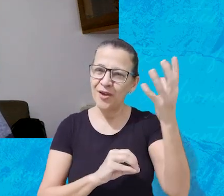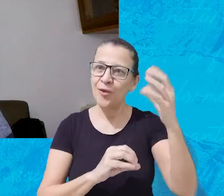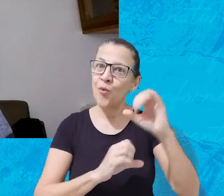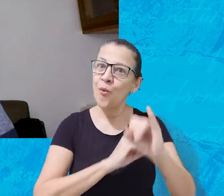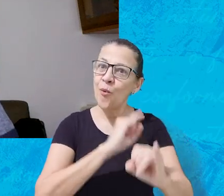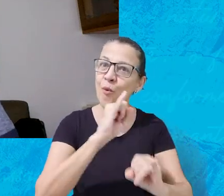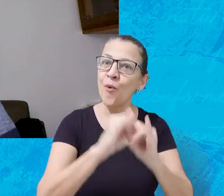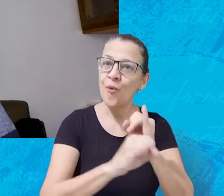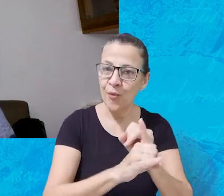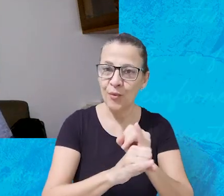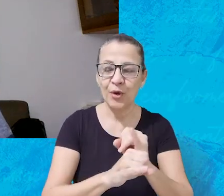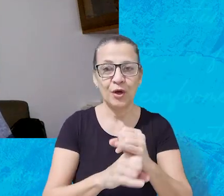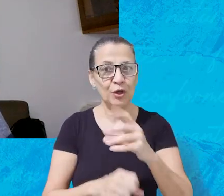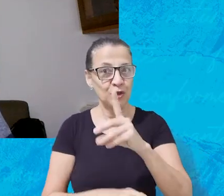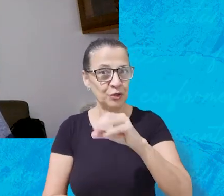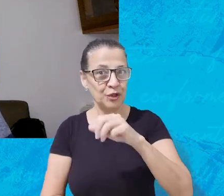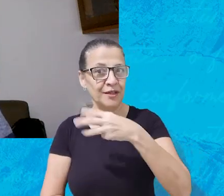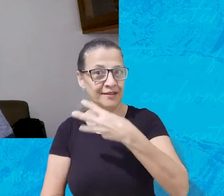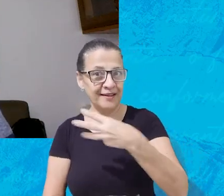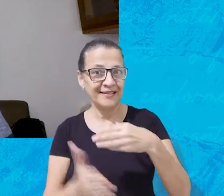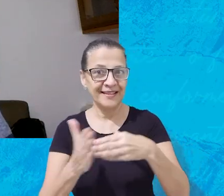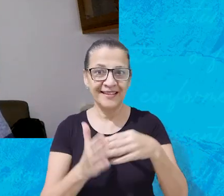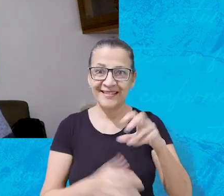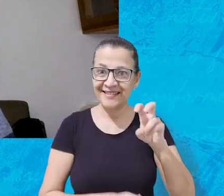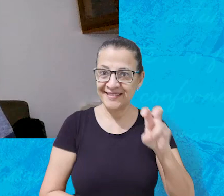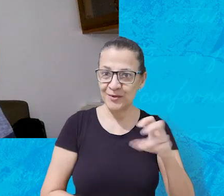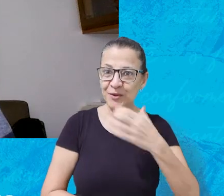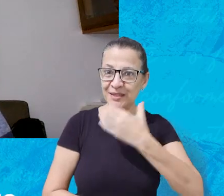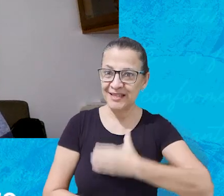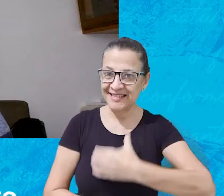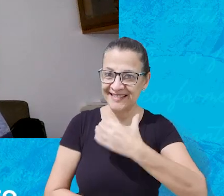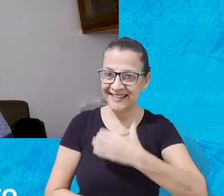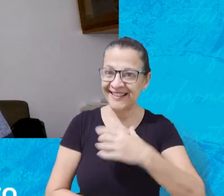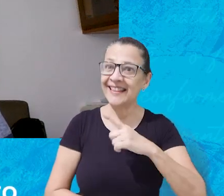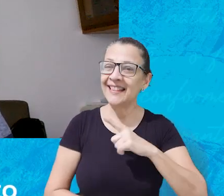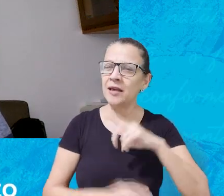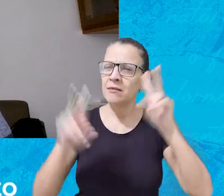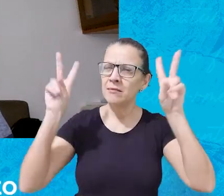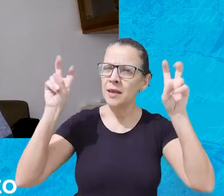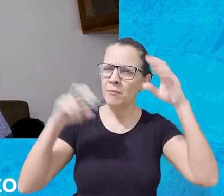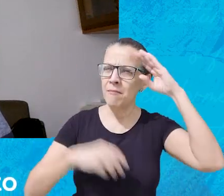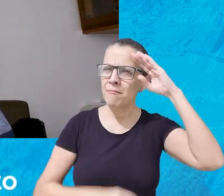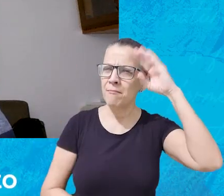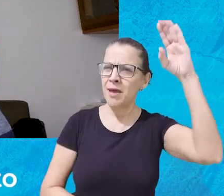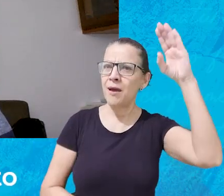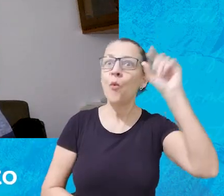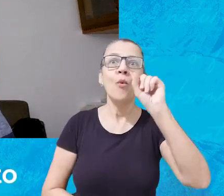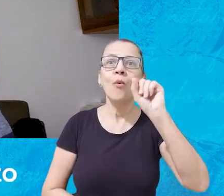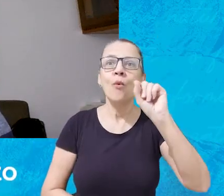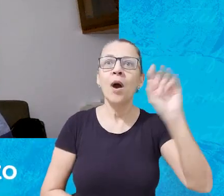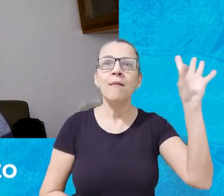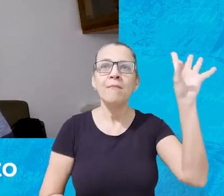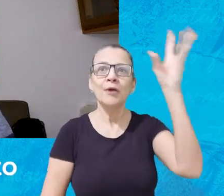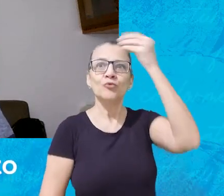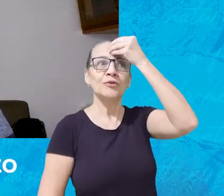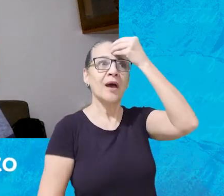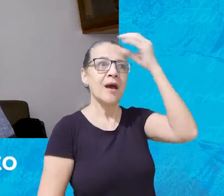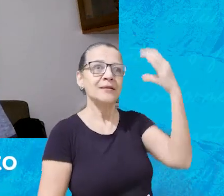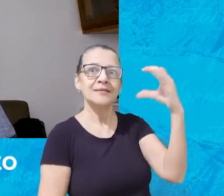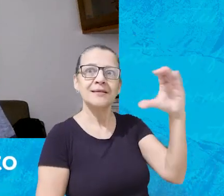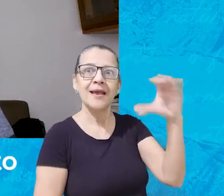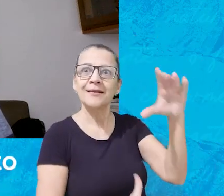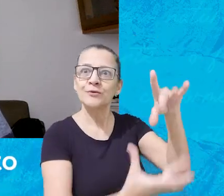que ocorrerá entre os dias 3 e 5 de dezembro e terá como tema central Mediunidade, a Ciência